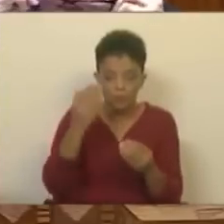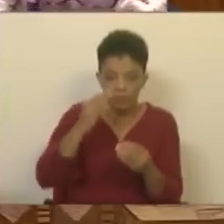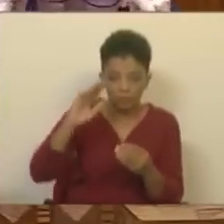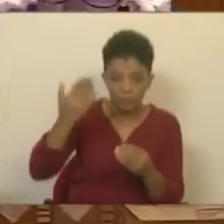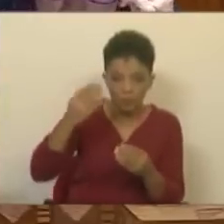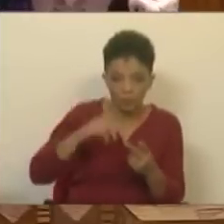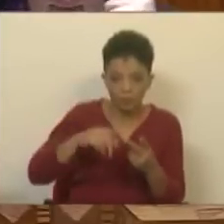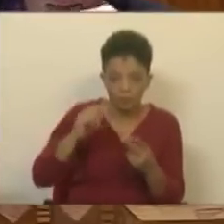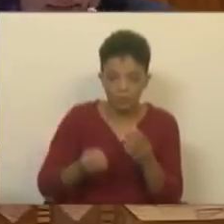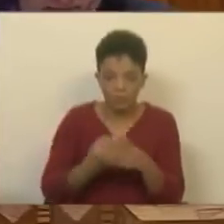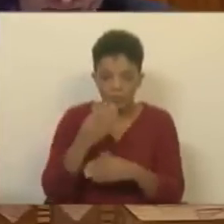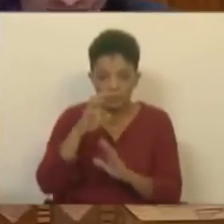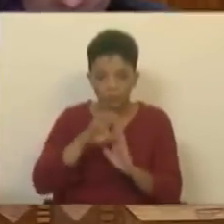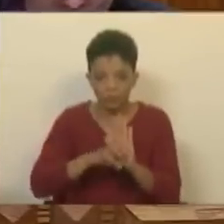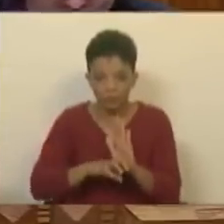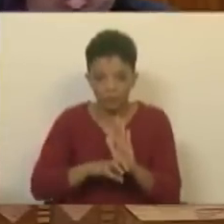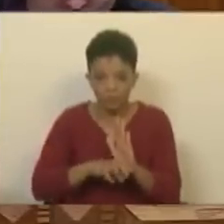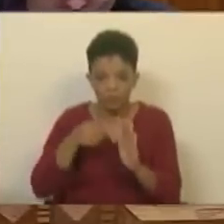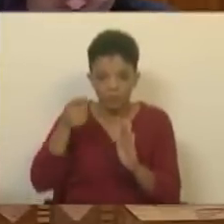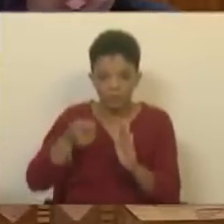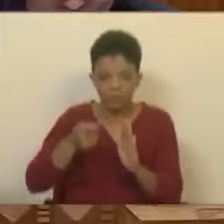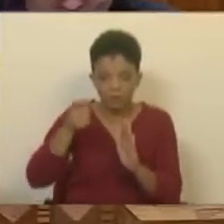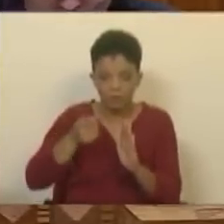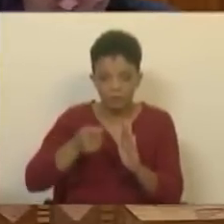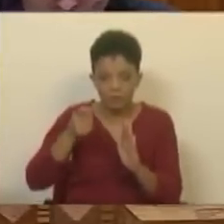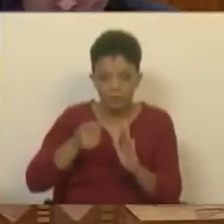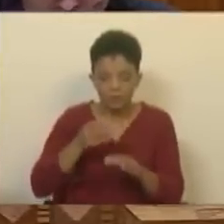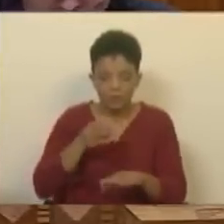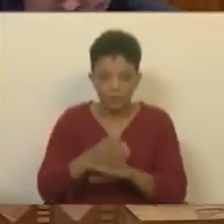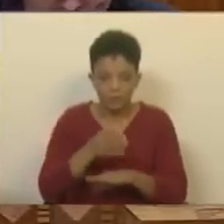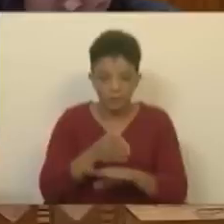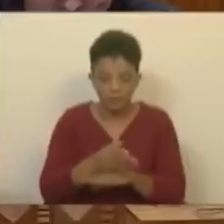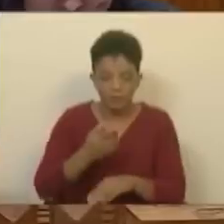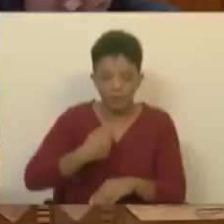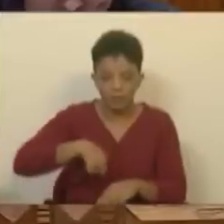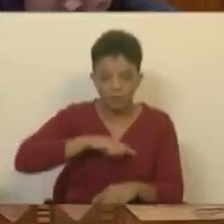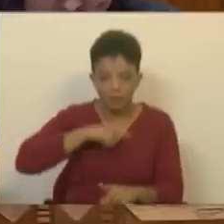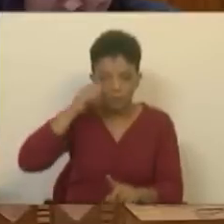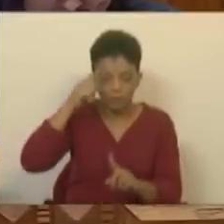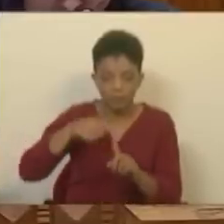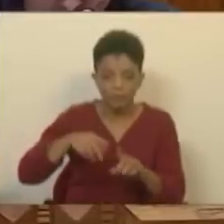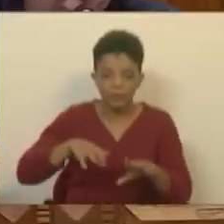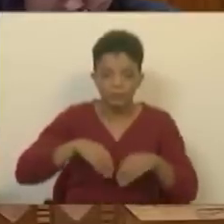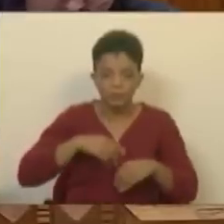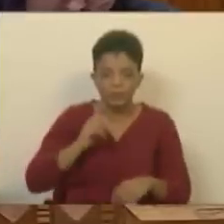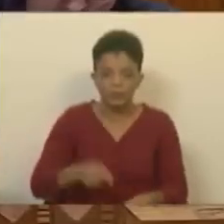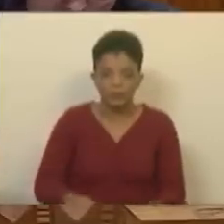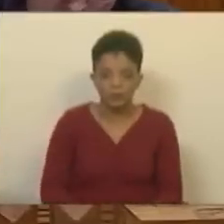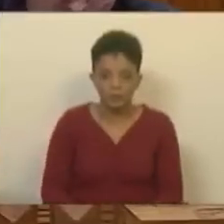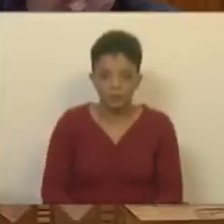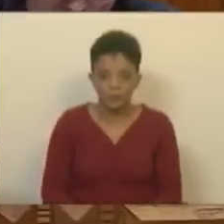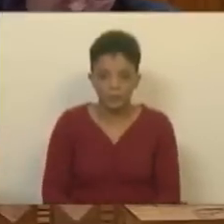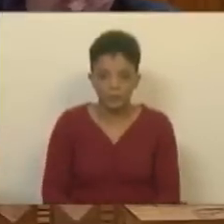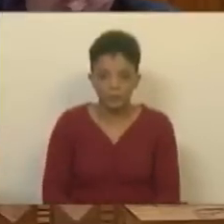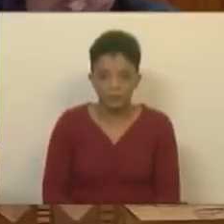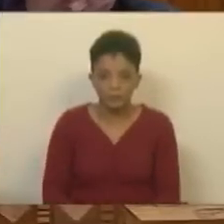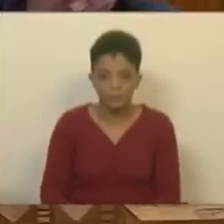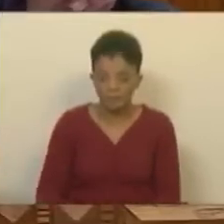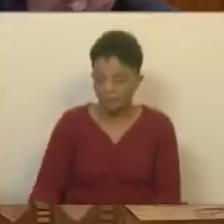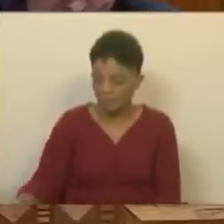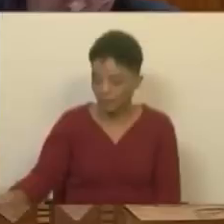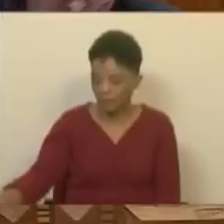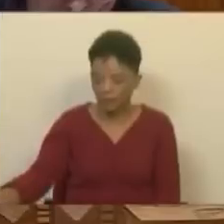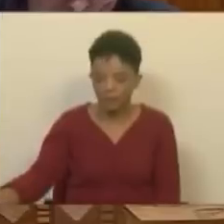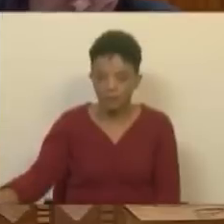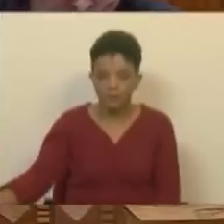direito quero também para criar condições com arrendamento acessível e o objetivo que nós Assumimos de de assegurar habitação